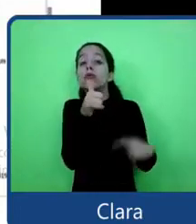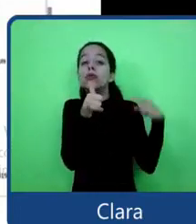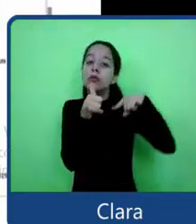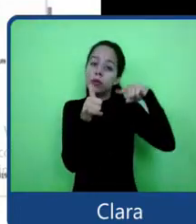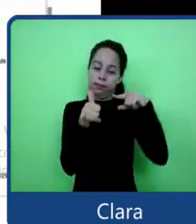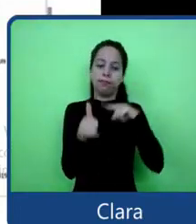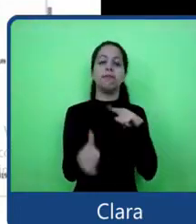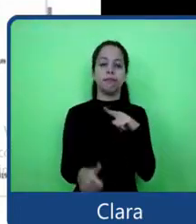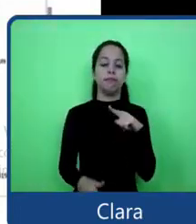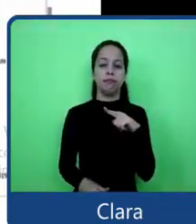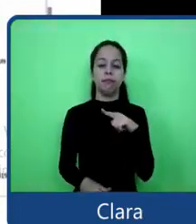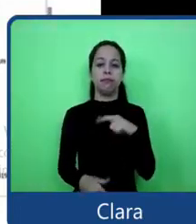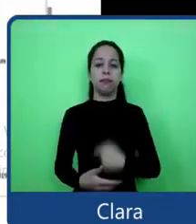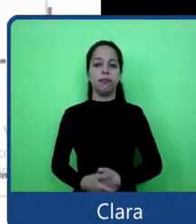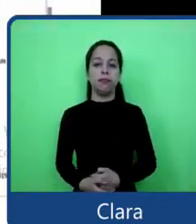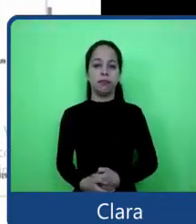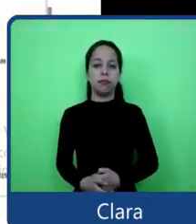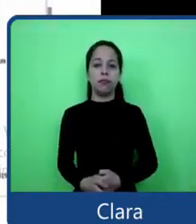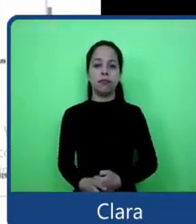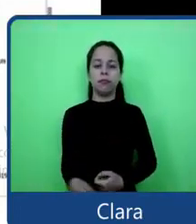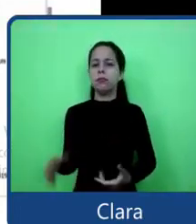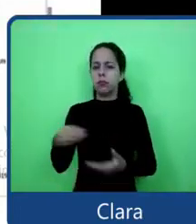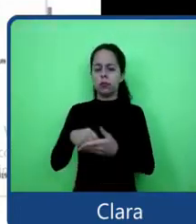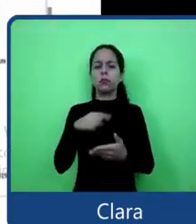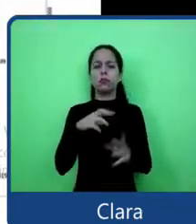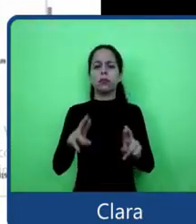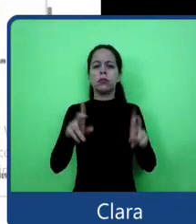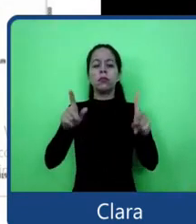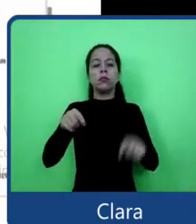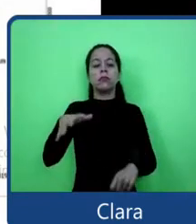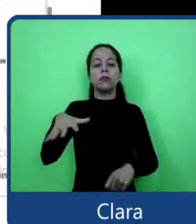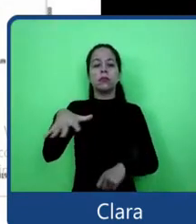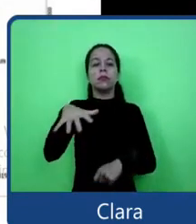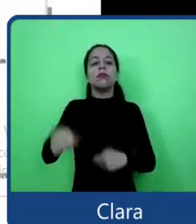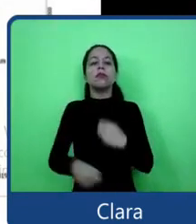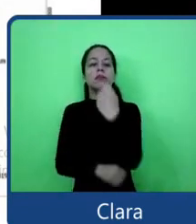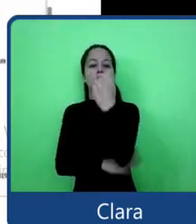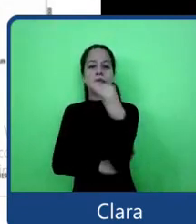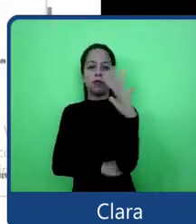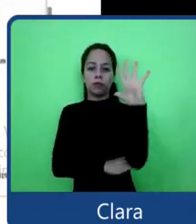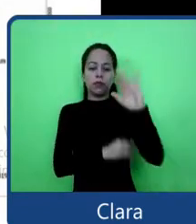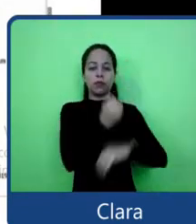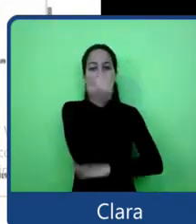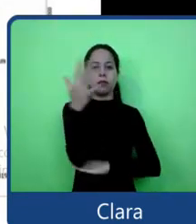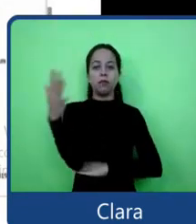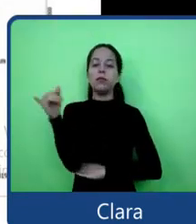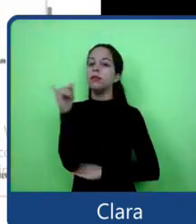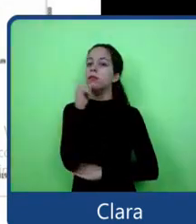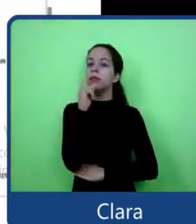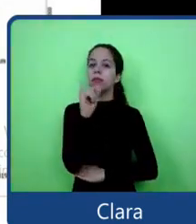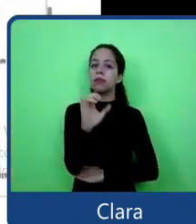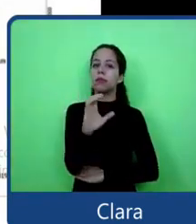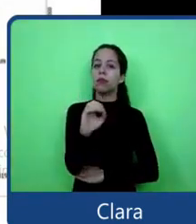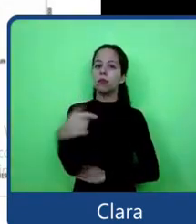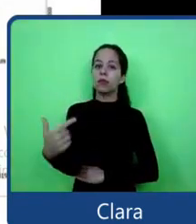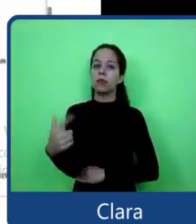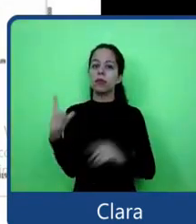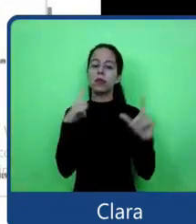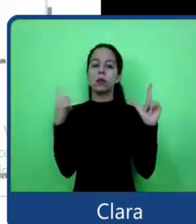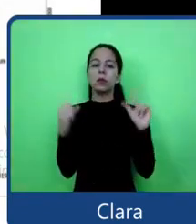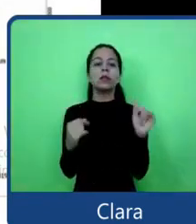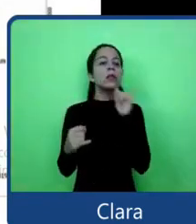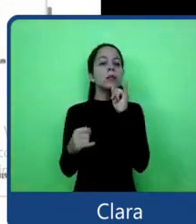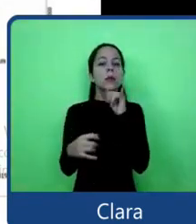aí é referente principalmente nas áreas urbanas, né? A gente tem emissão de gás de efeito estufa pelo setor de energia, transporte, etc.,